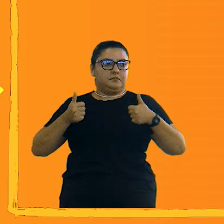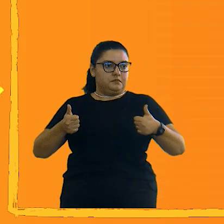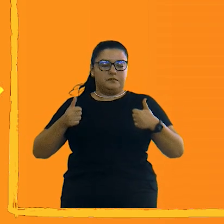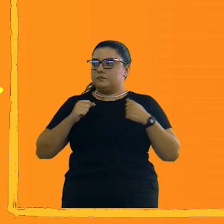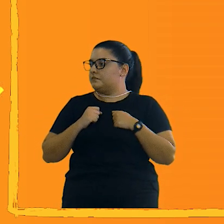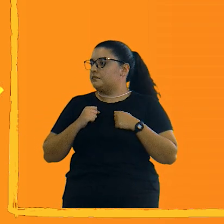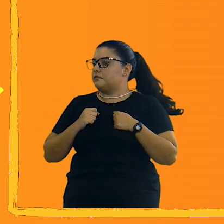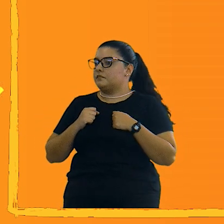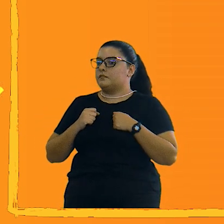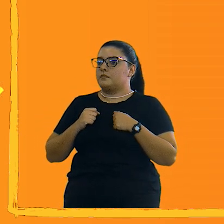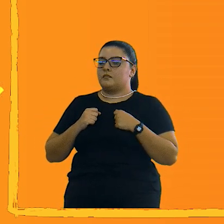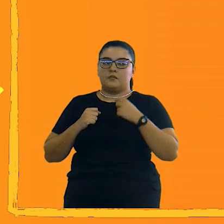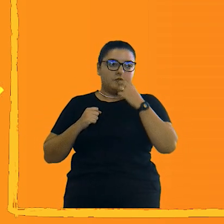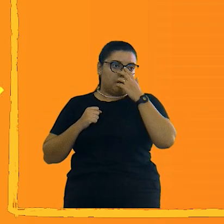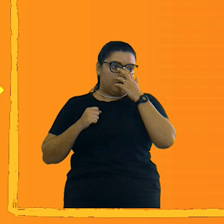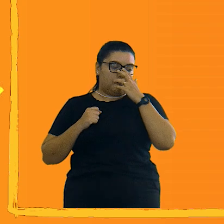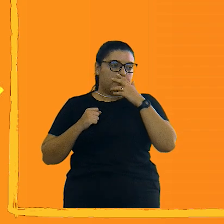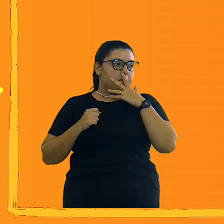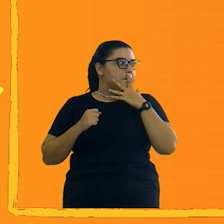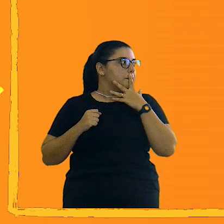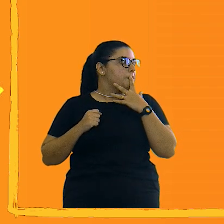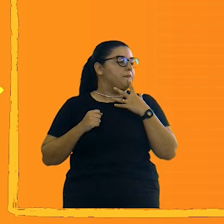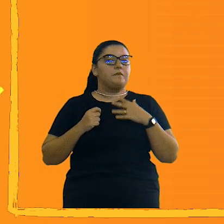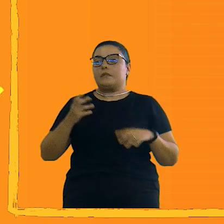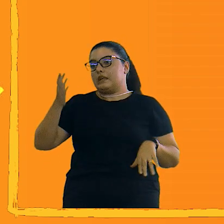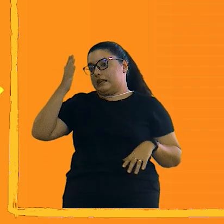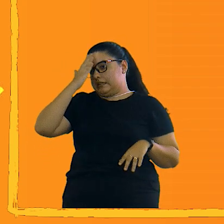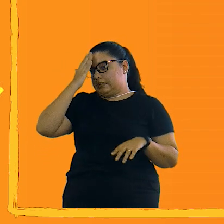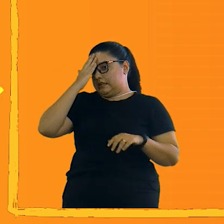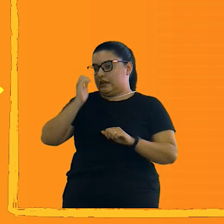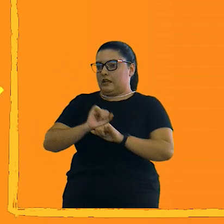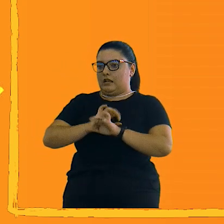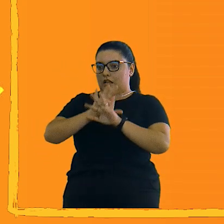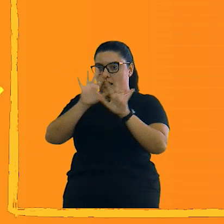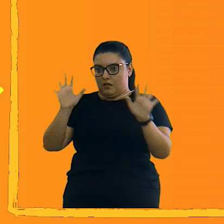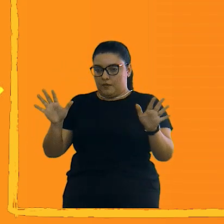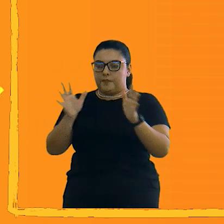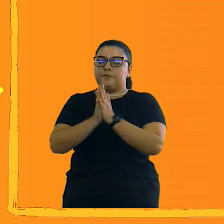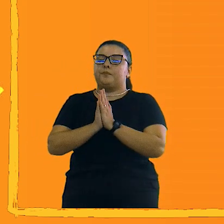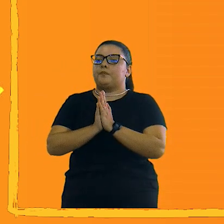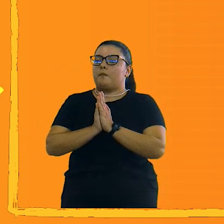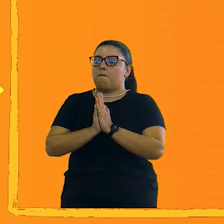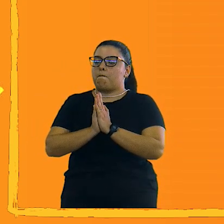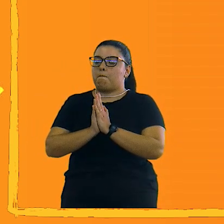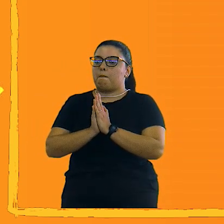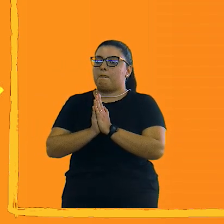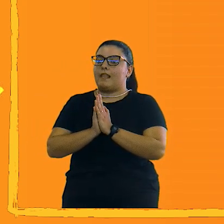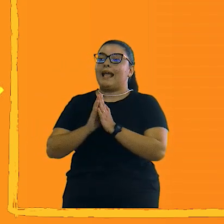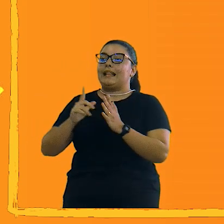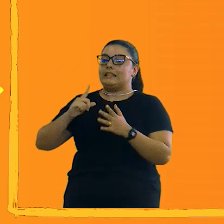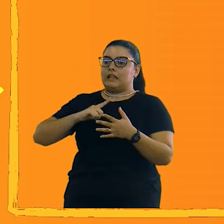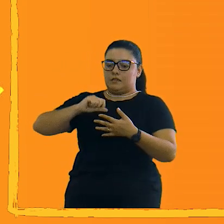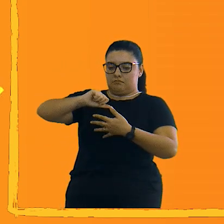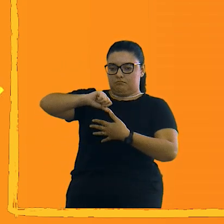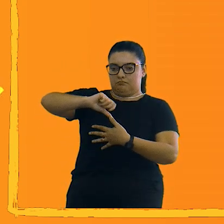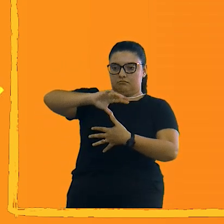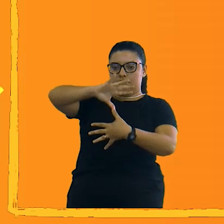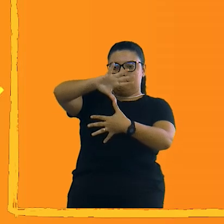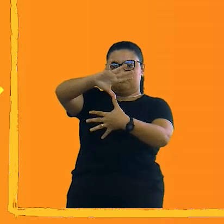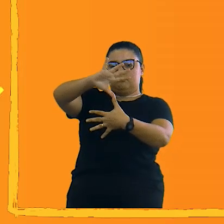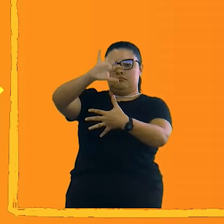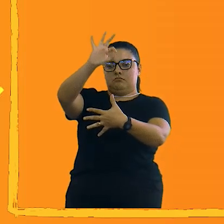olha para mim levanta a cabeça aí rapidinho para você entender comprimento no mapa